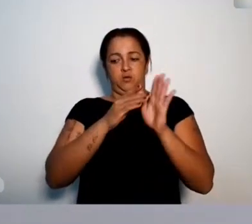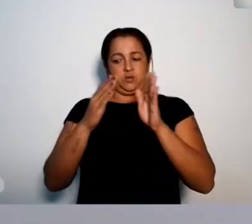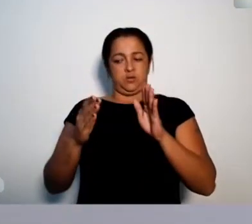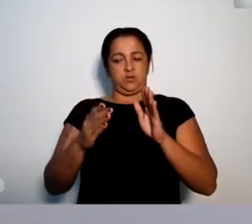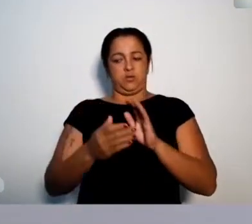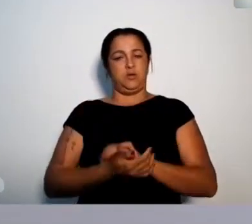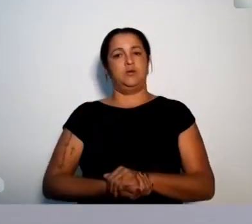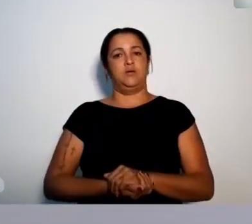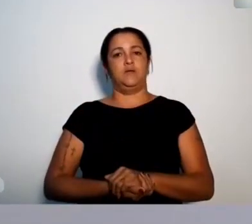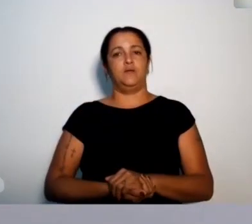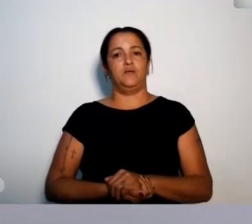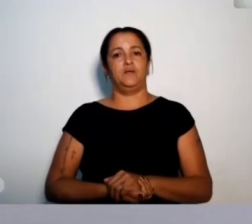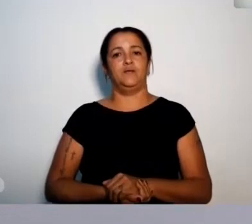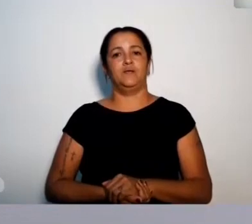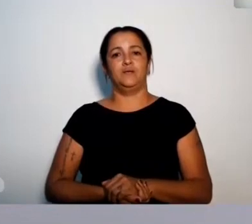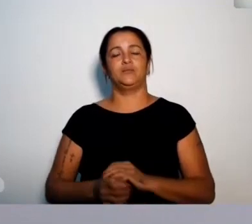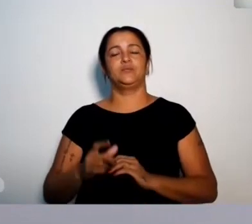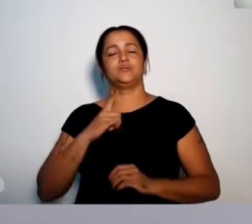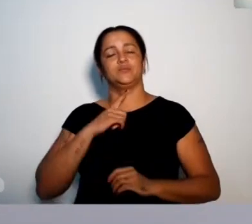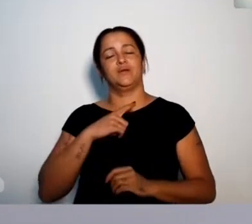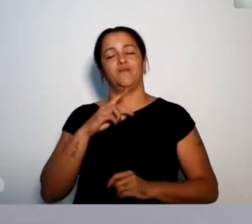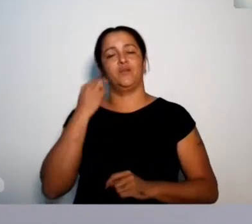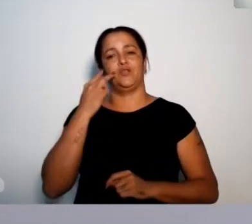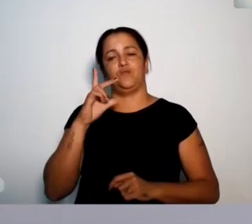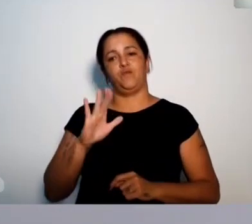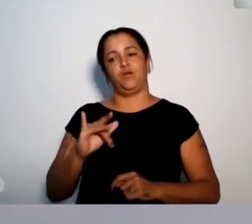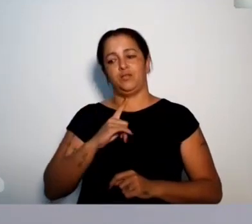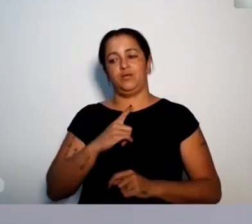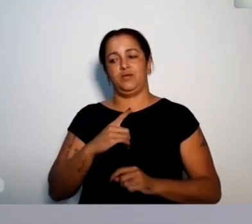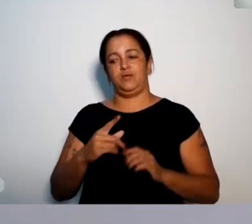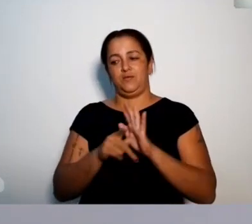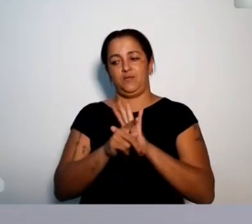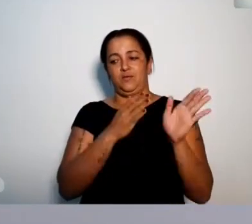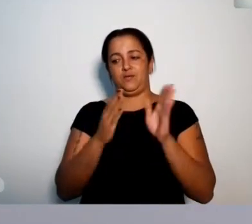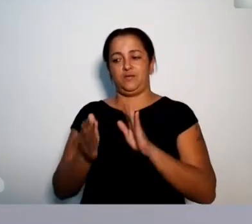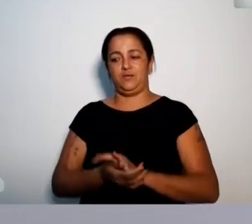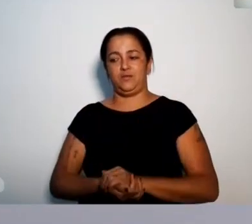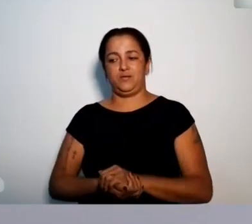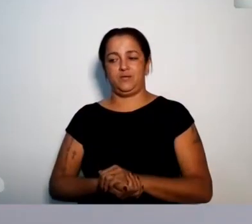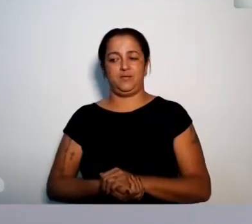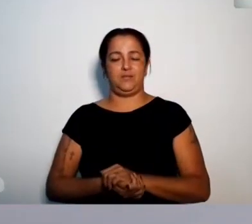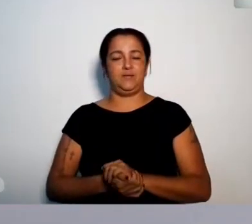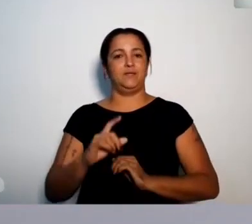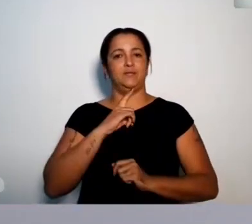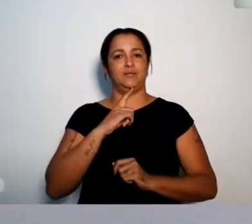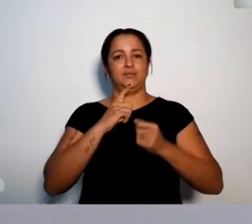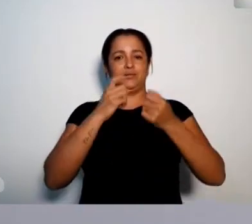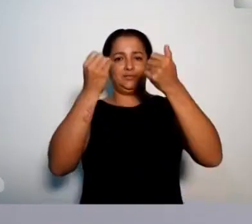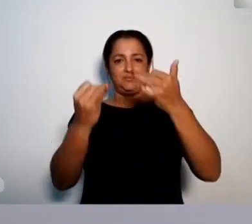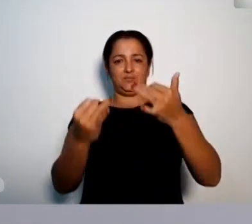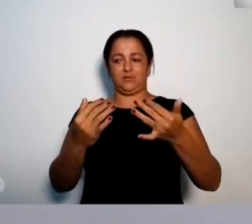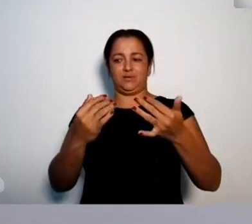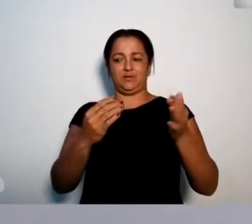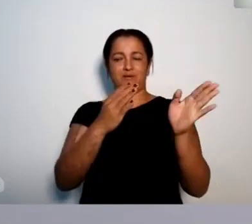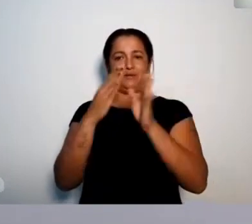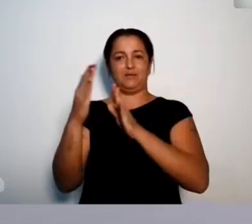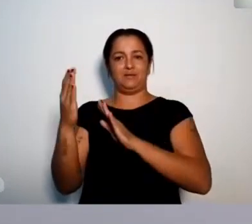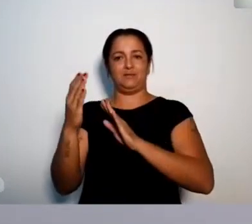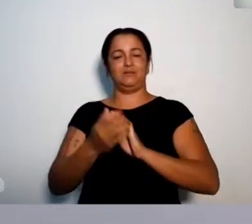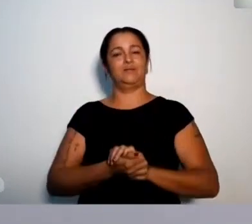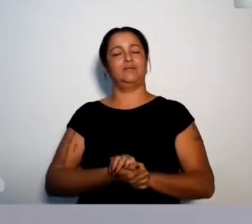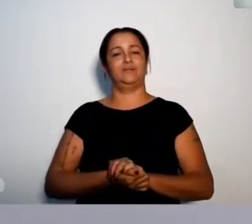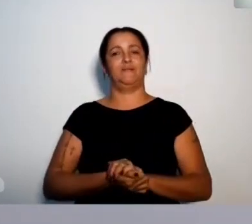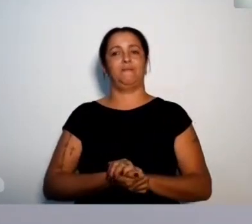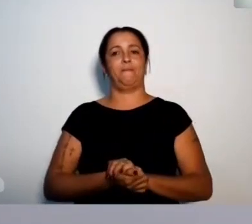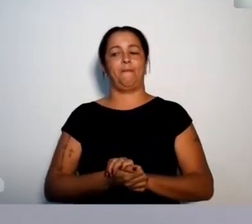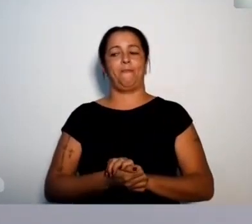novo vereador, com certeza, estaria com outras atividades e não pôde estar presente. Então, juntou, sanou essas dúvidas também, que